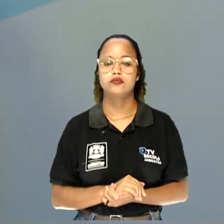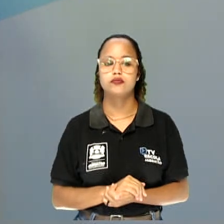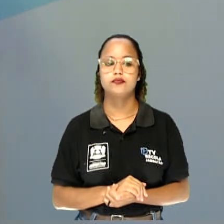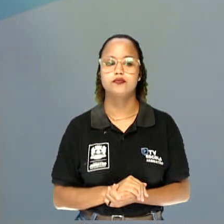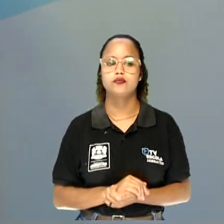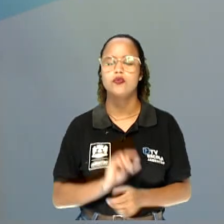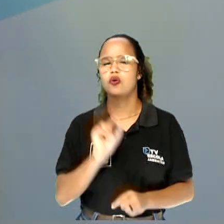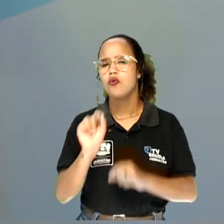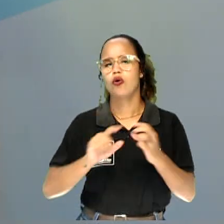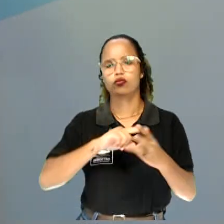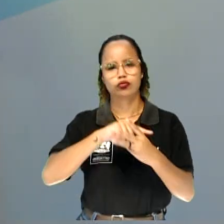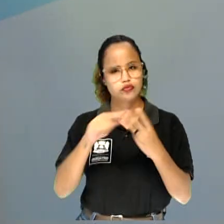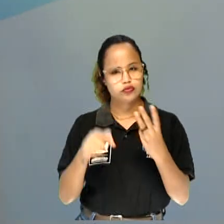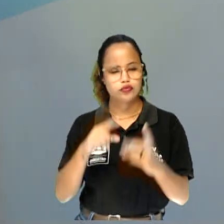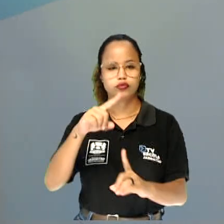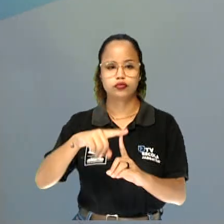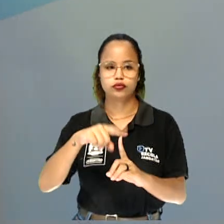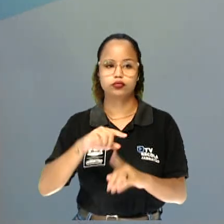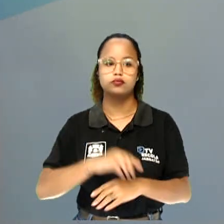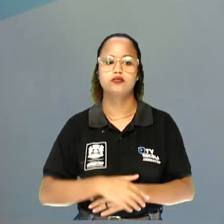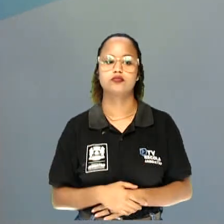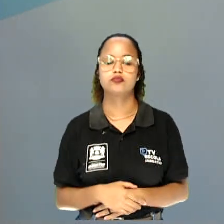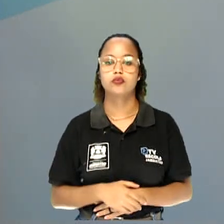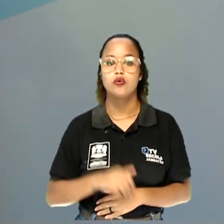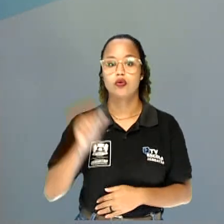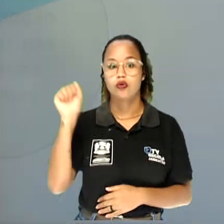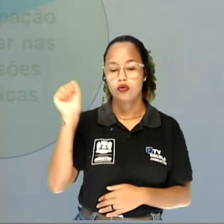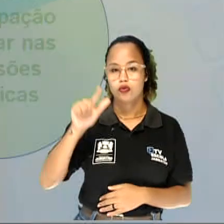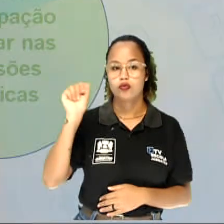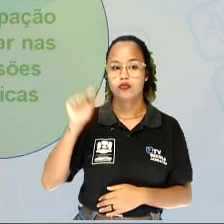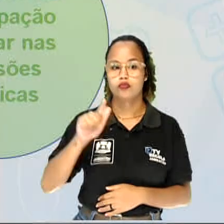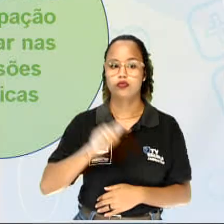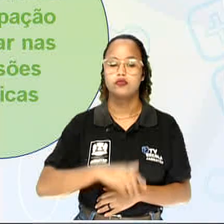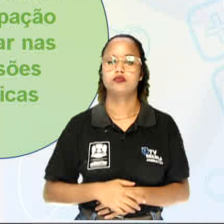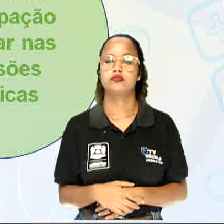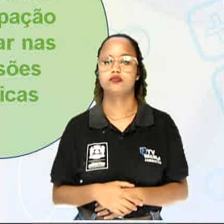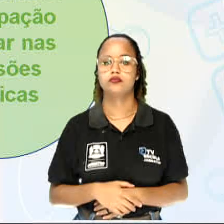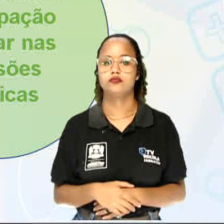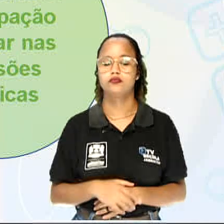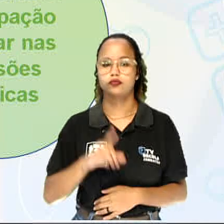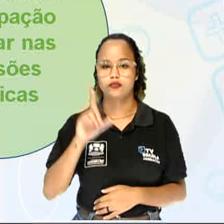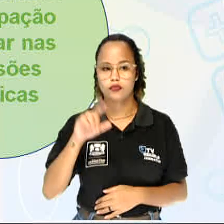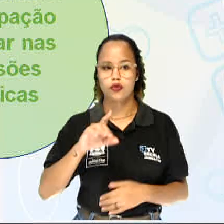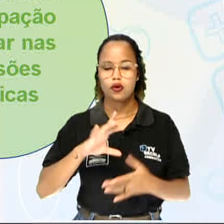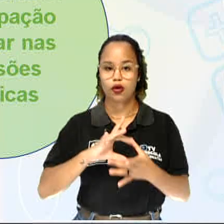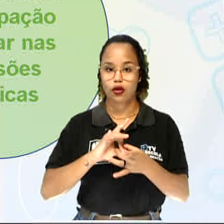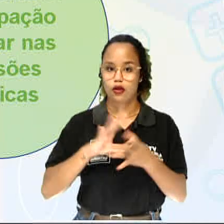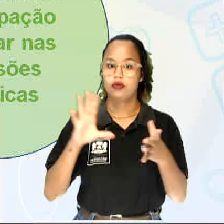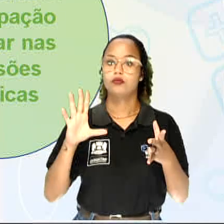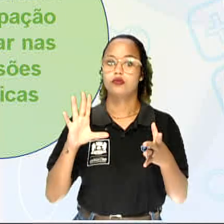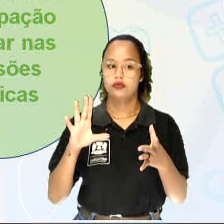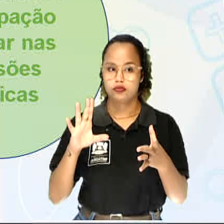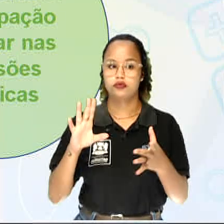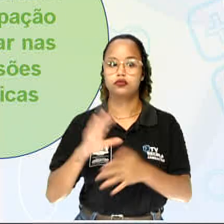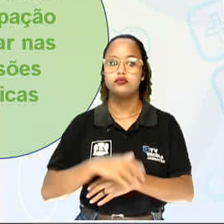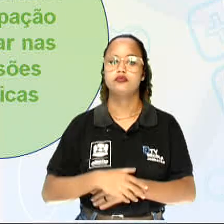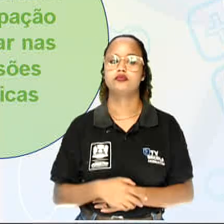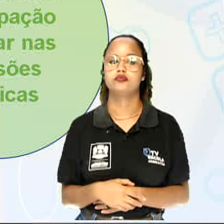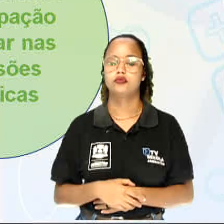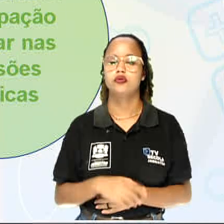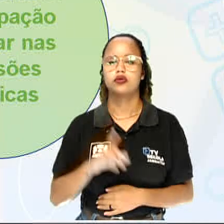quais seriam os três modelos. A bolinha azul, o modelo liberal, certo? Que